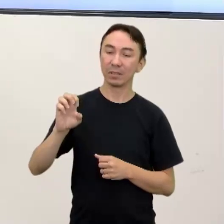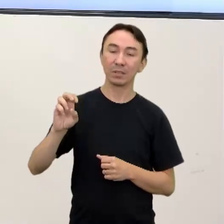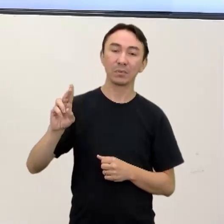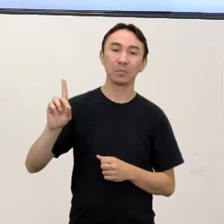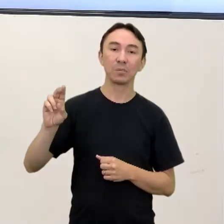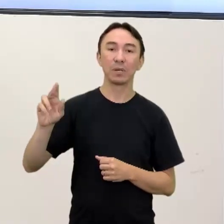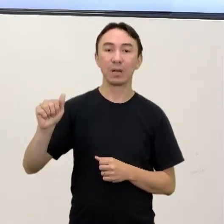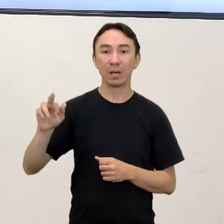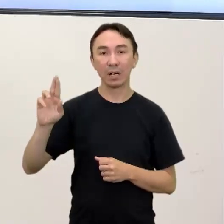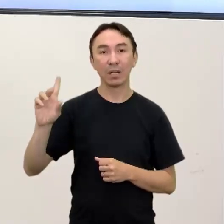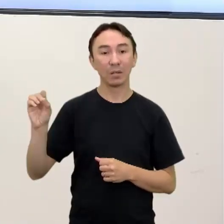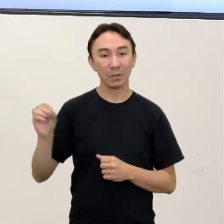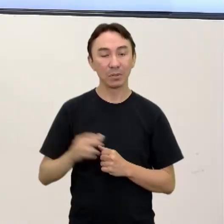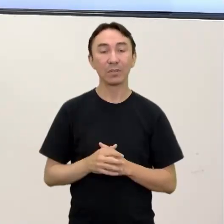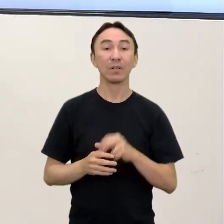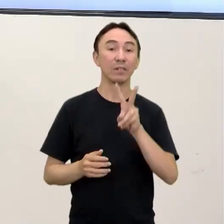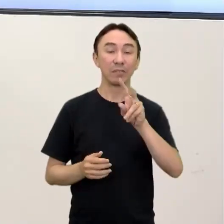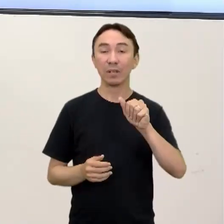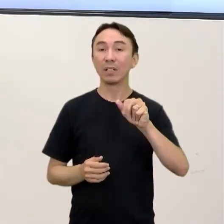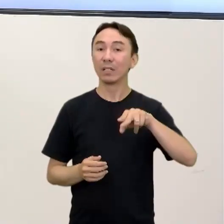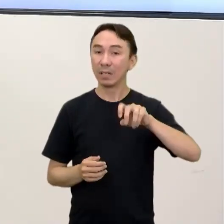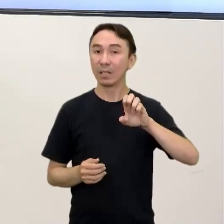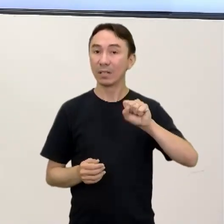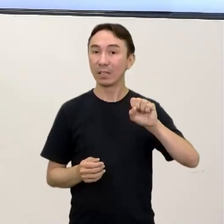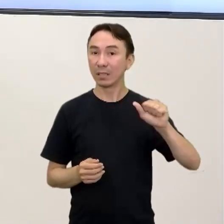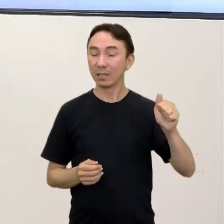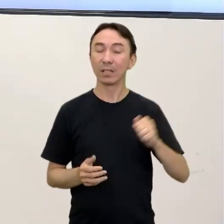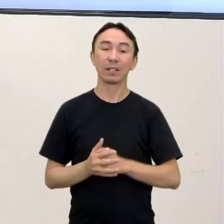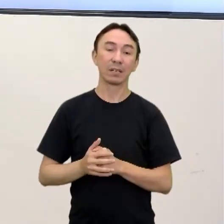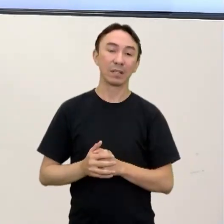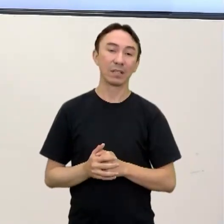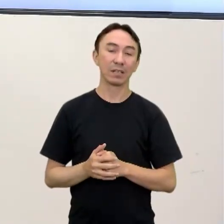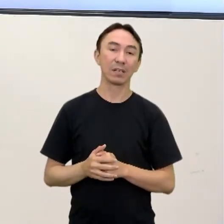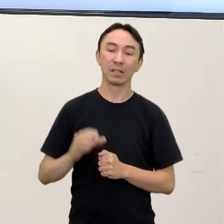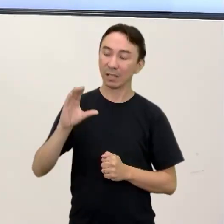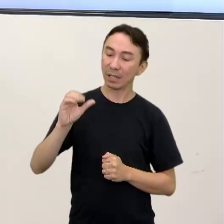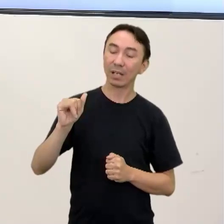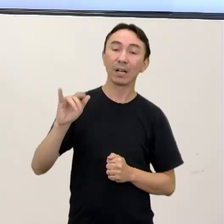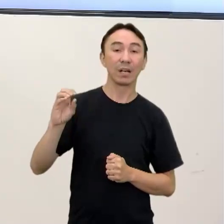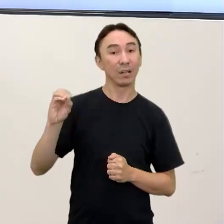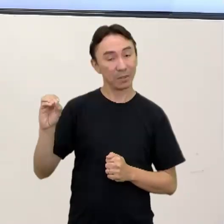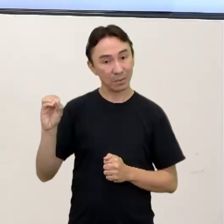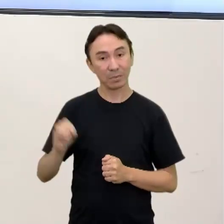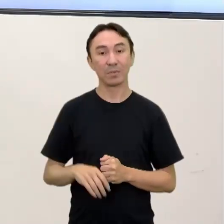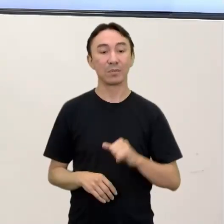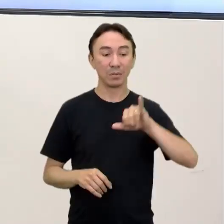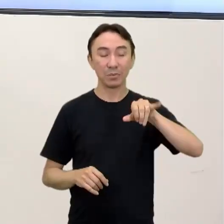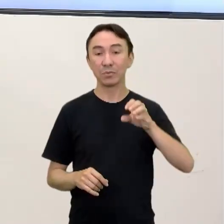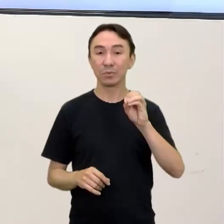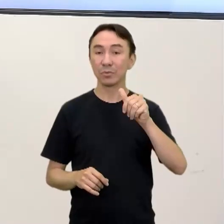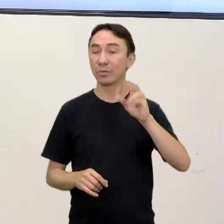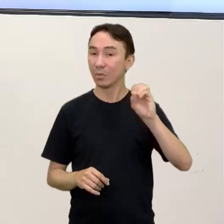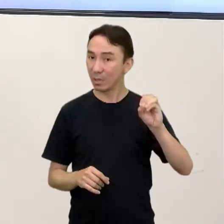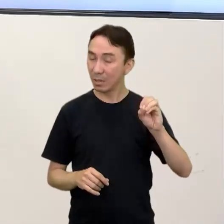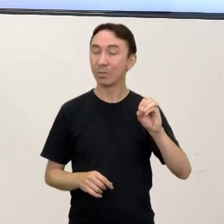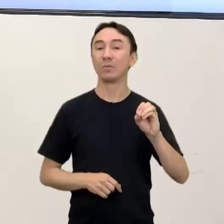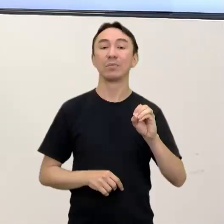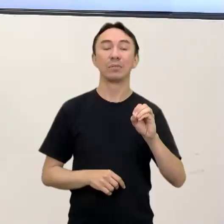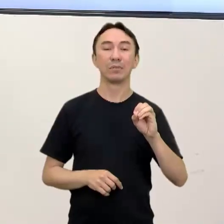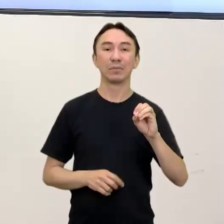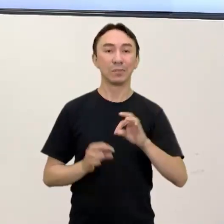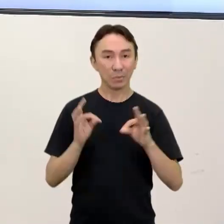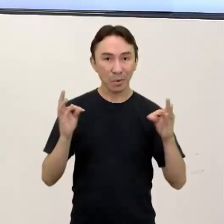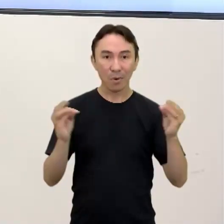sempre conosco, Vanessa, né? Nós temos o Carlos Henrique, o João Carlos, né?